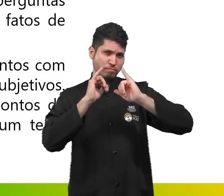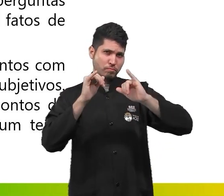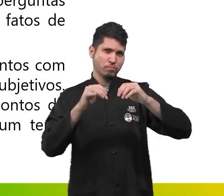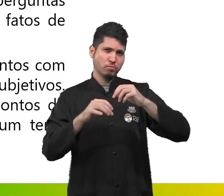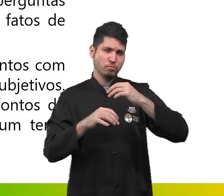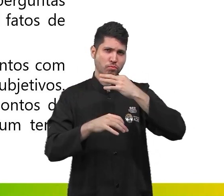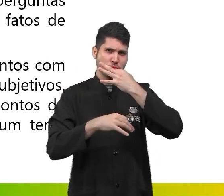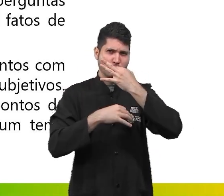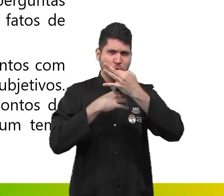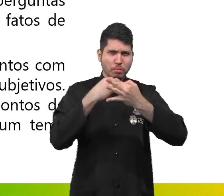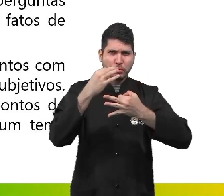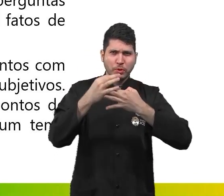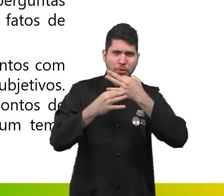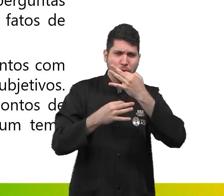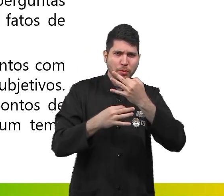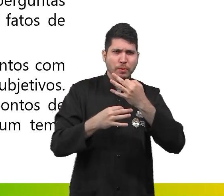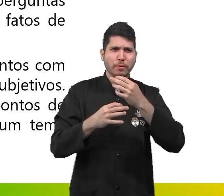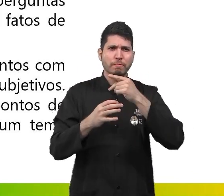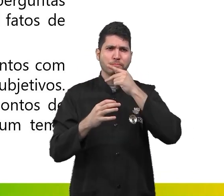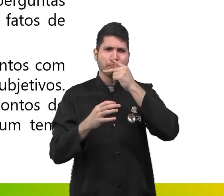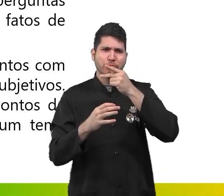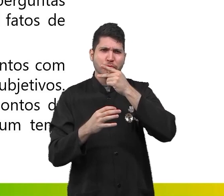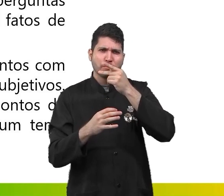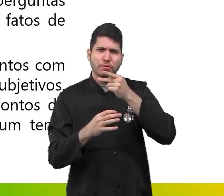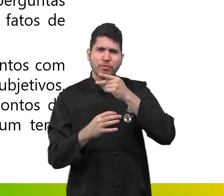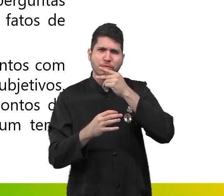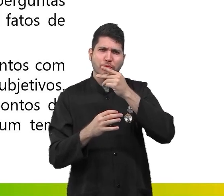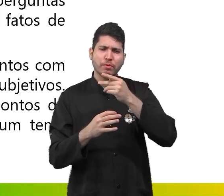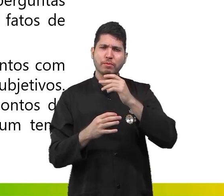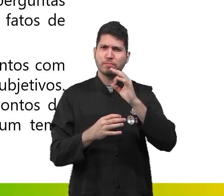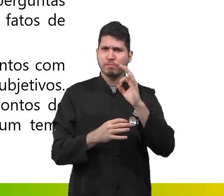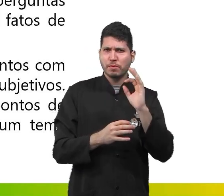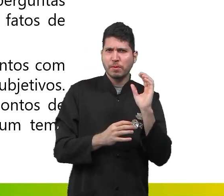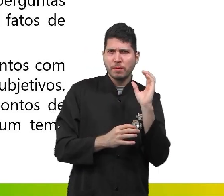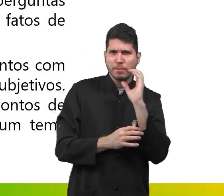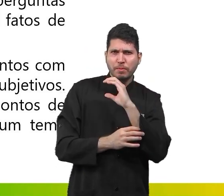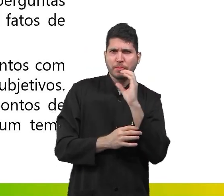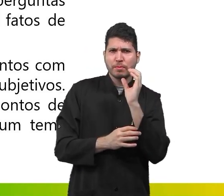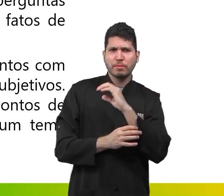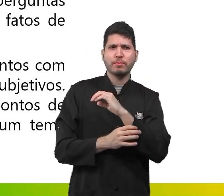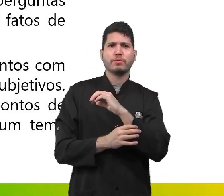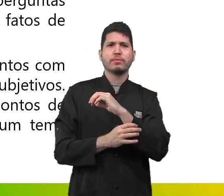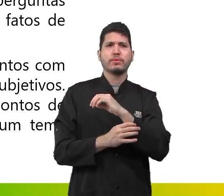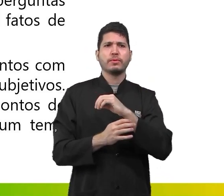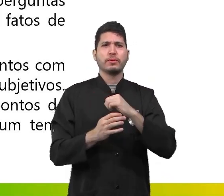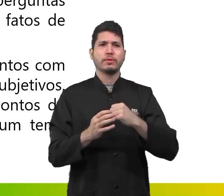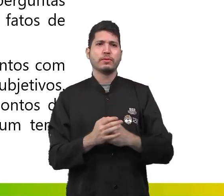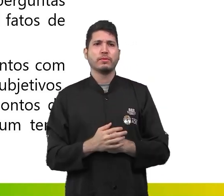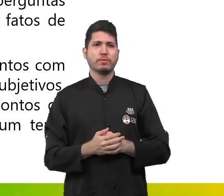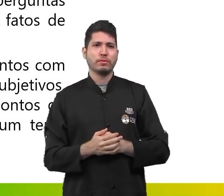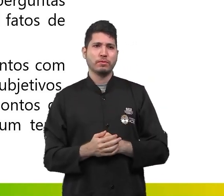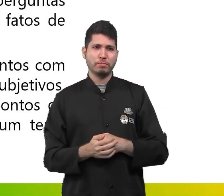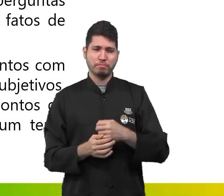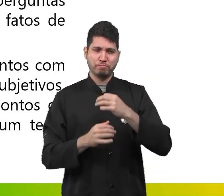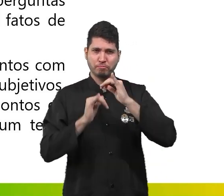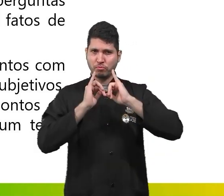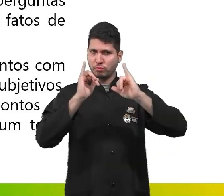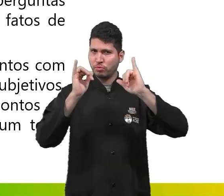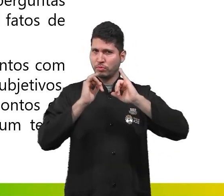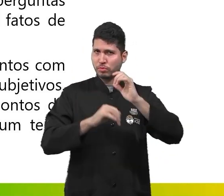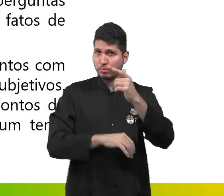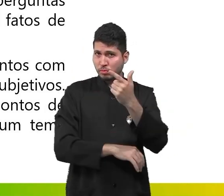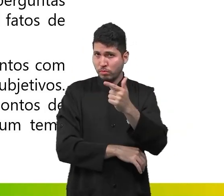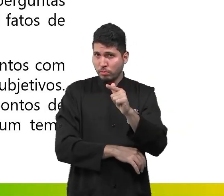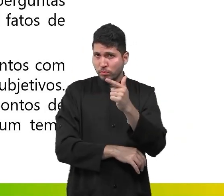inclui opiniões, aí a gente já descarta, né, galera? Quando fala em incluir opiniões, já descartamos. Por quê? Porque a notícia não inclui opiniões.